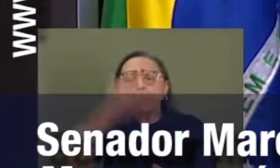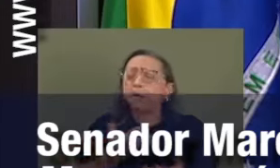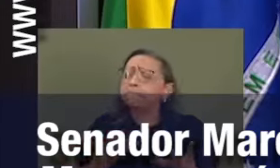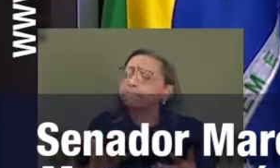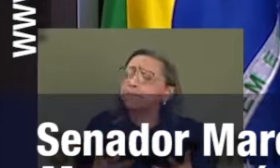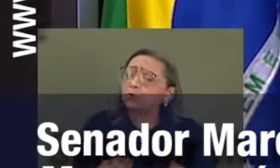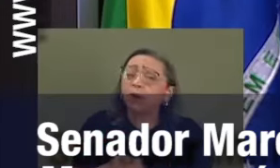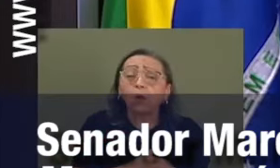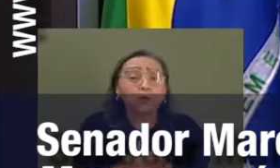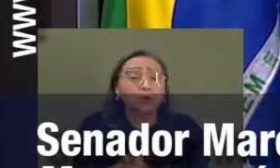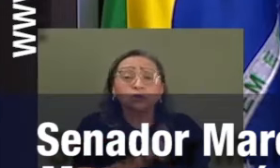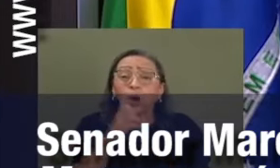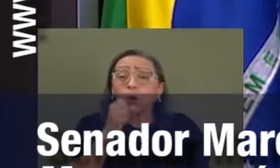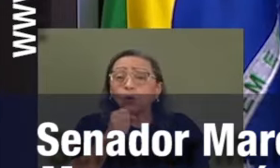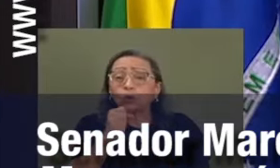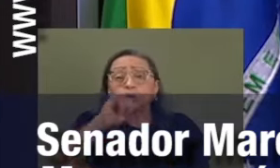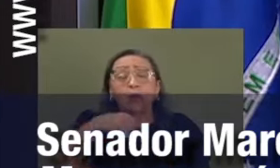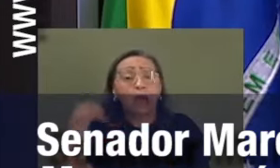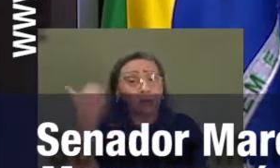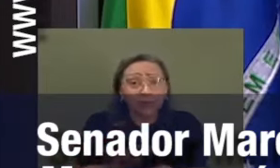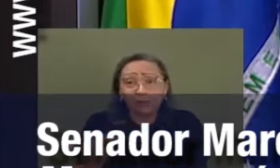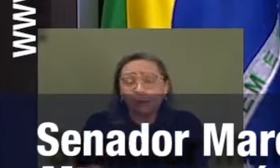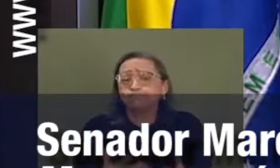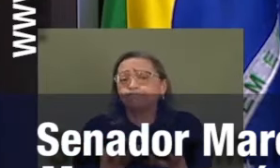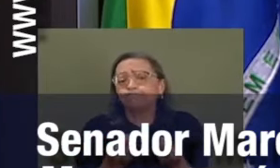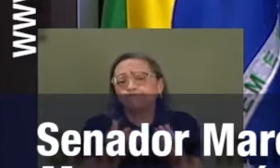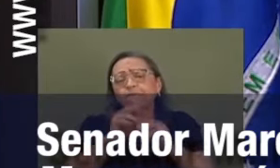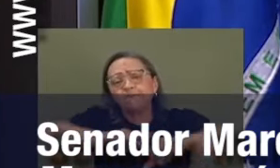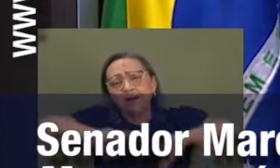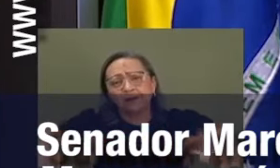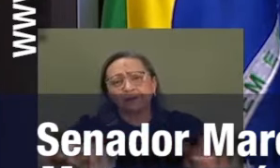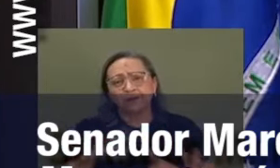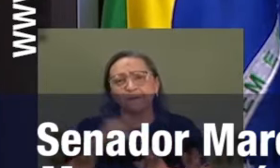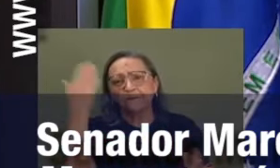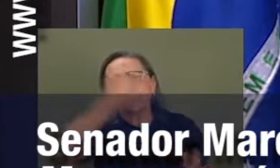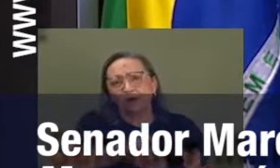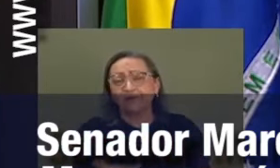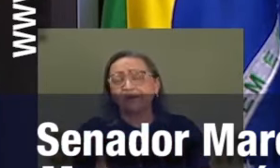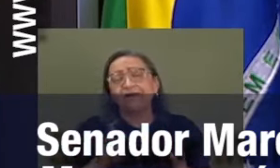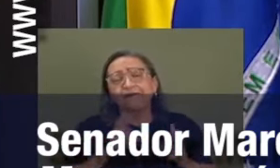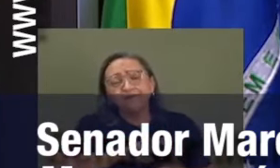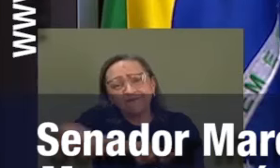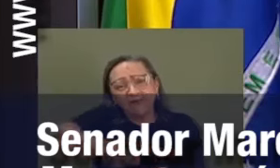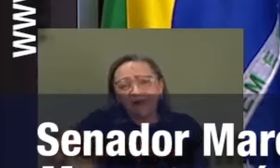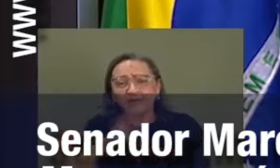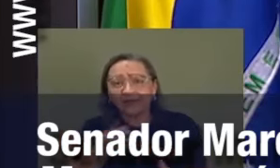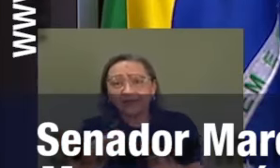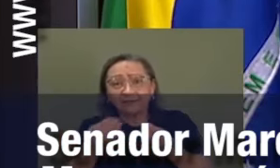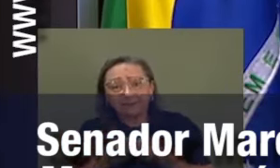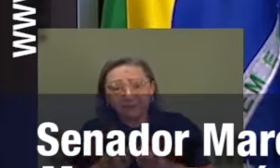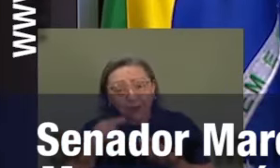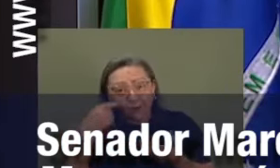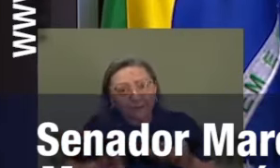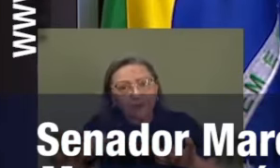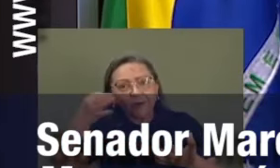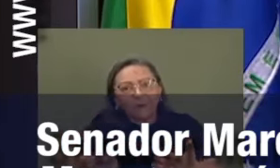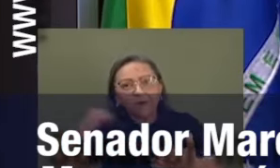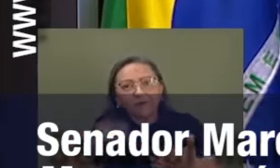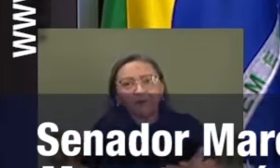de janeiro até hoje. Excessivas provas. Várias já estão sendo enviadas para mim, confirmando as denúncias que eu